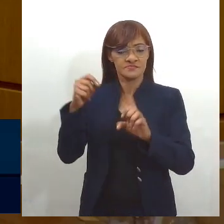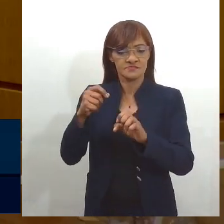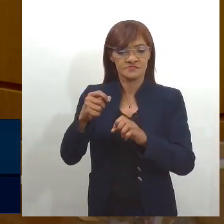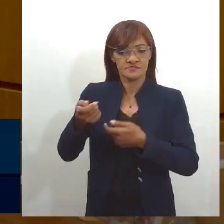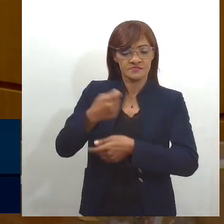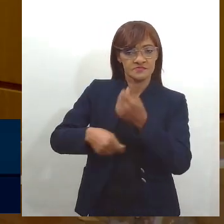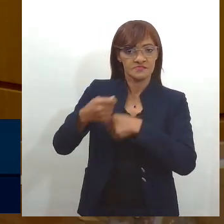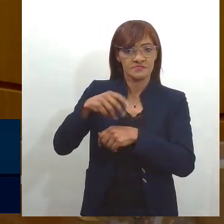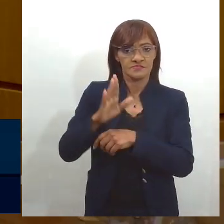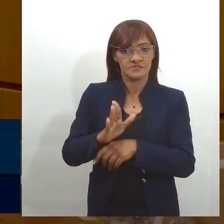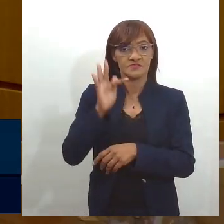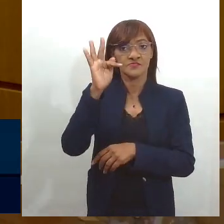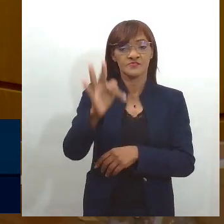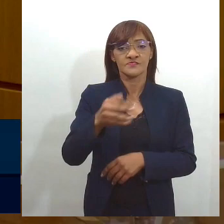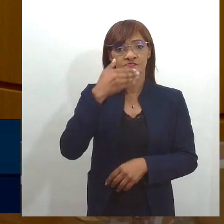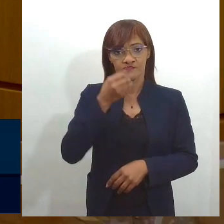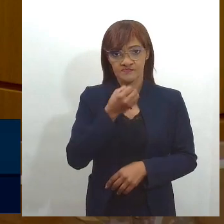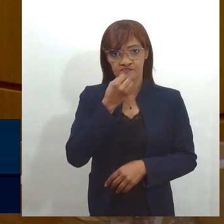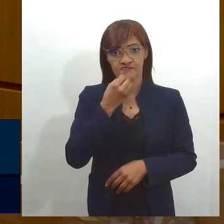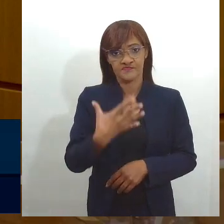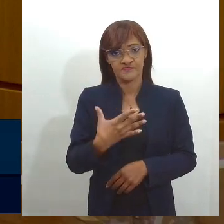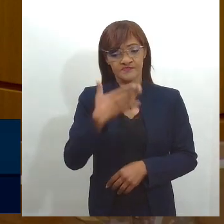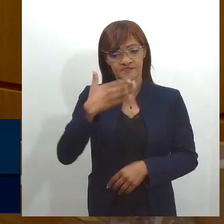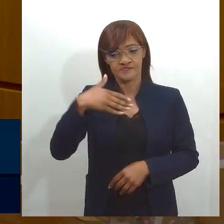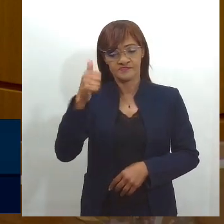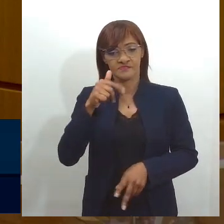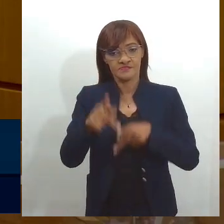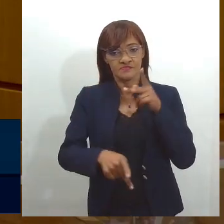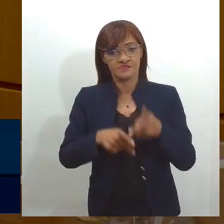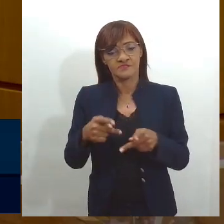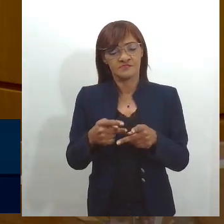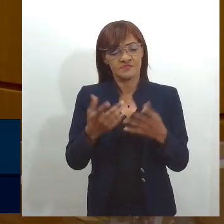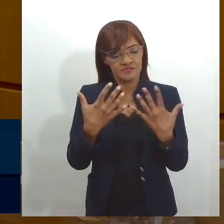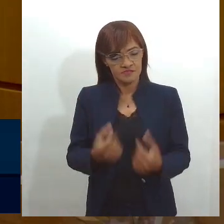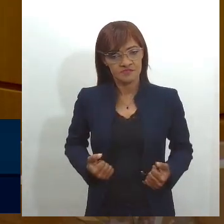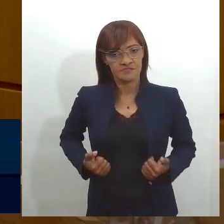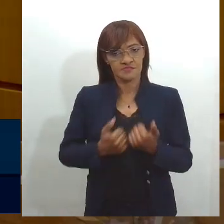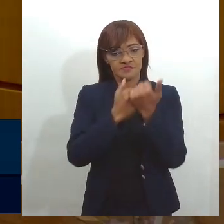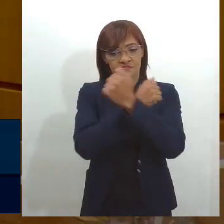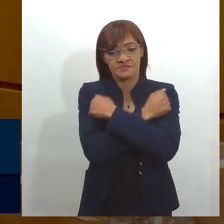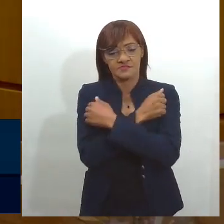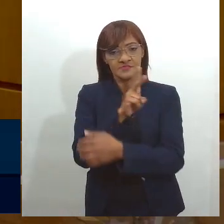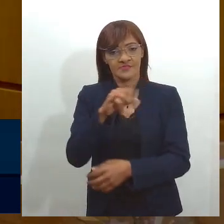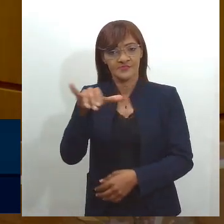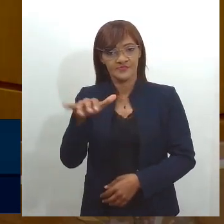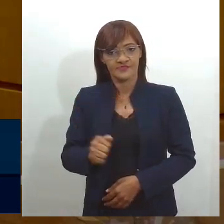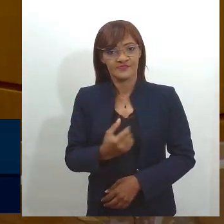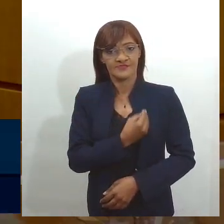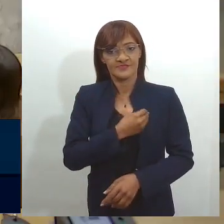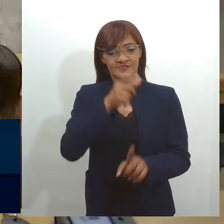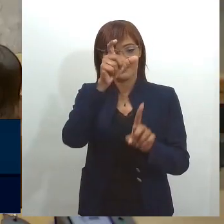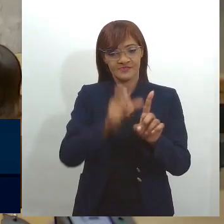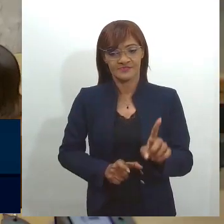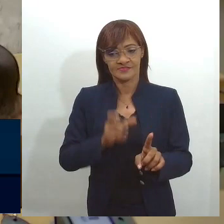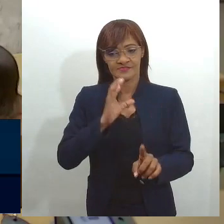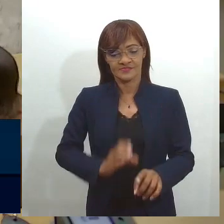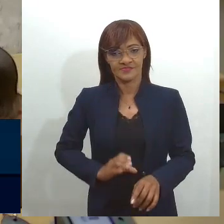nosso povo te acolhe de braços abertos. Viva um novo cidadão sergipano.